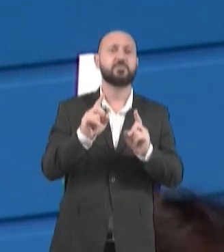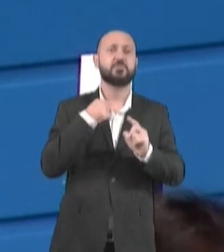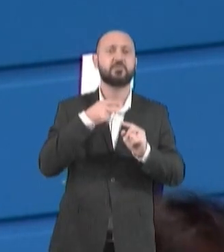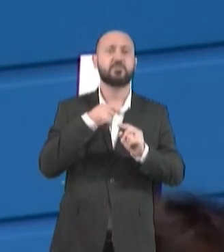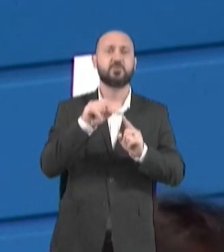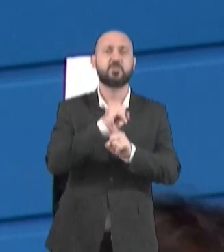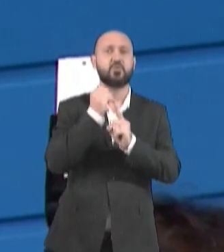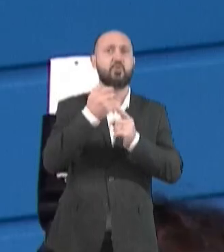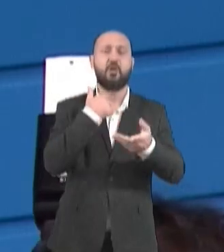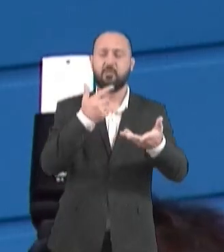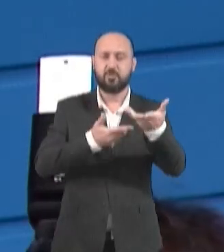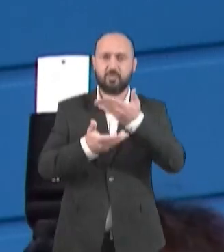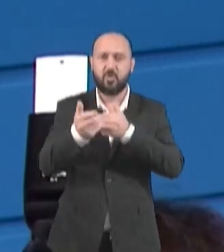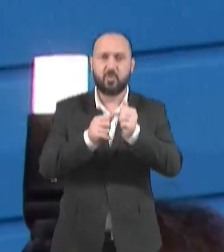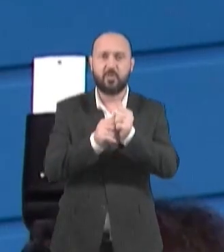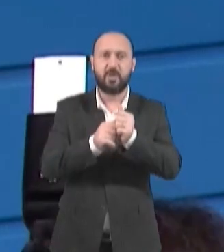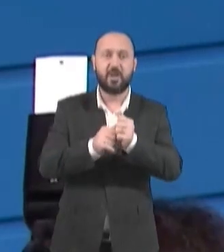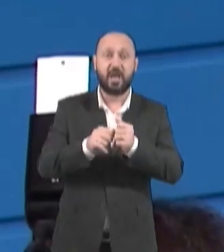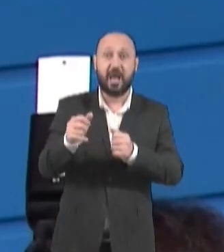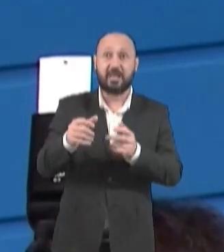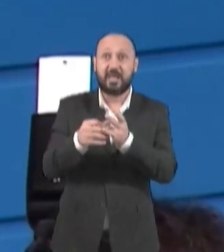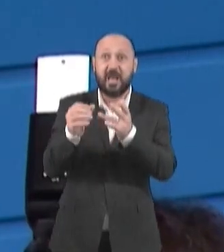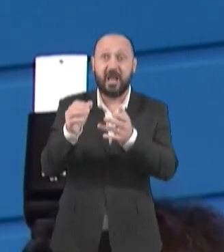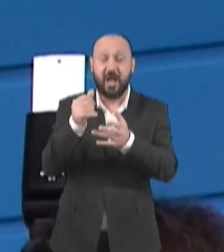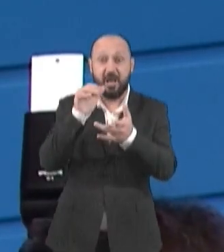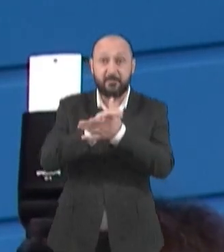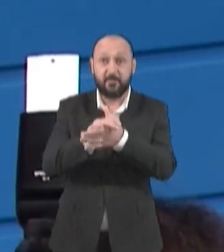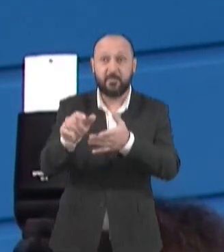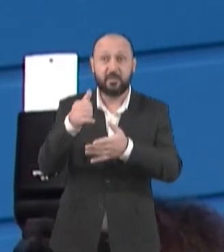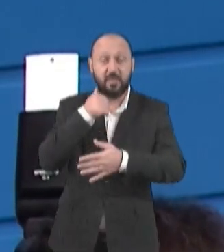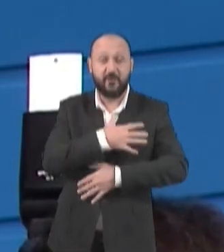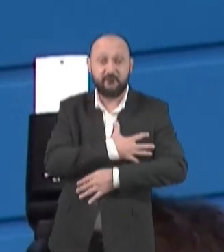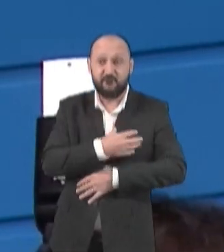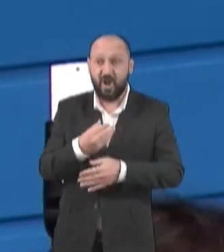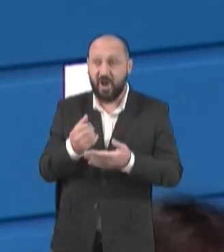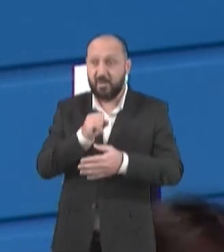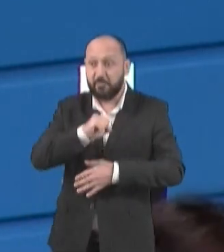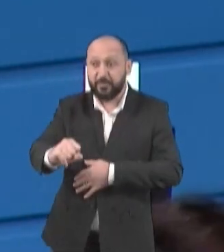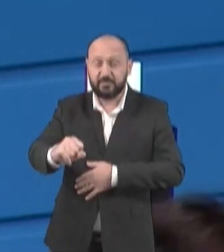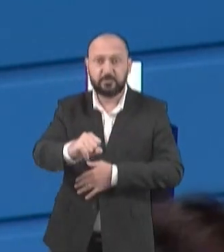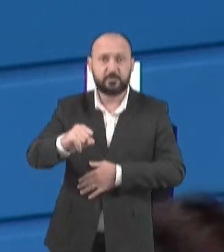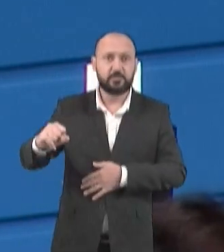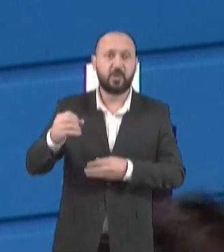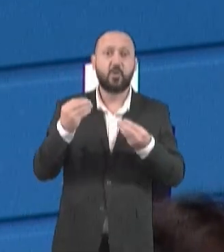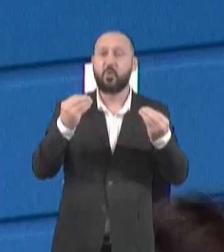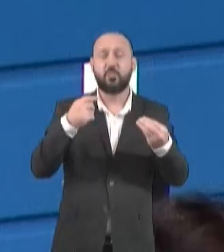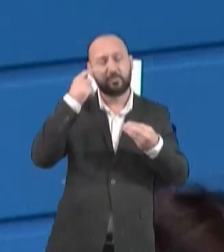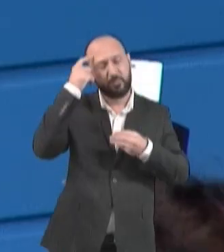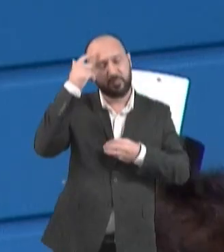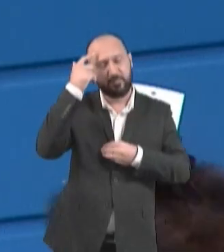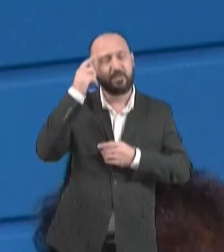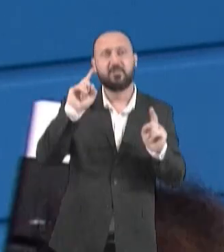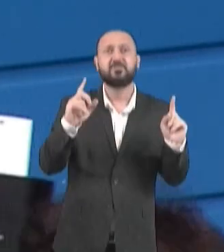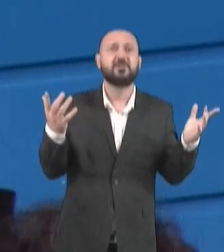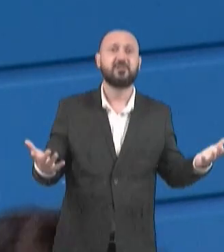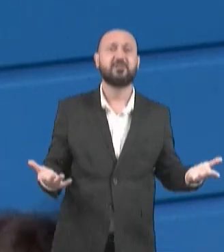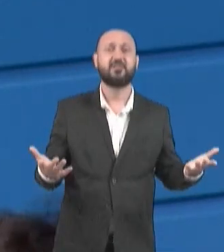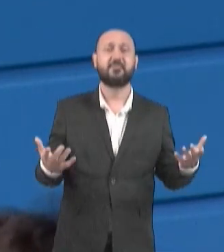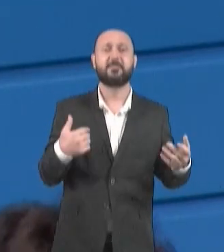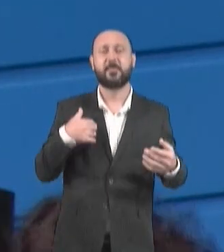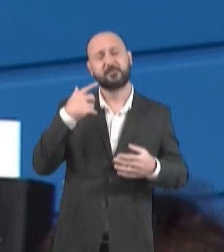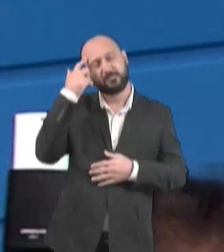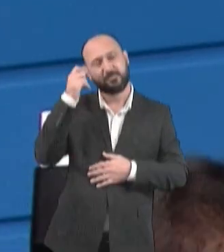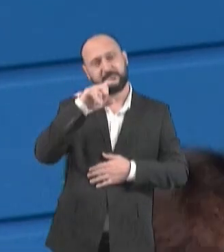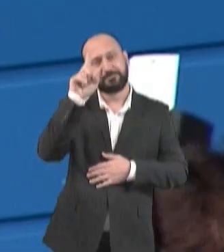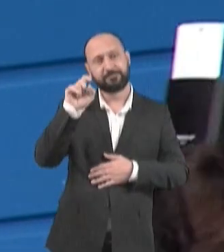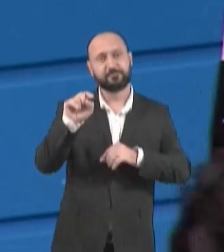se ressocializa. Tirar a vida da própria filha, Neno. Assim, é inimaginável um negócio desse. E aí a gente